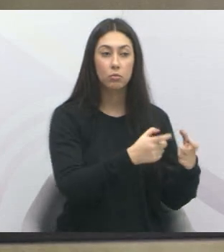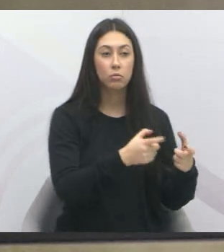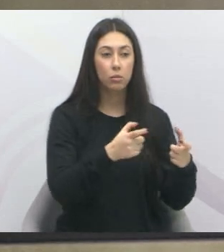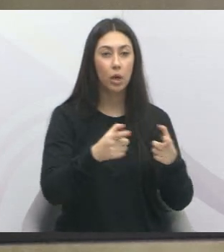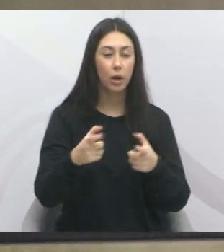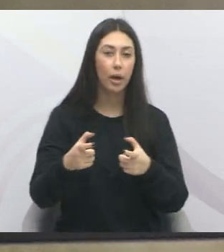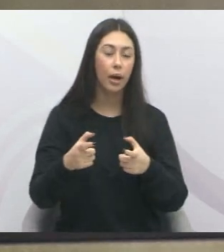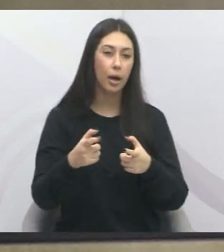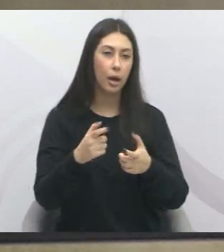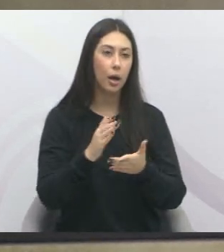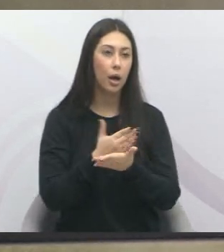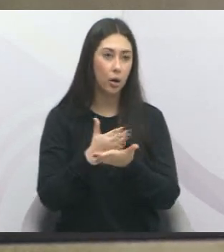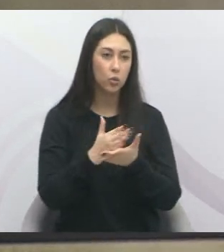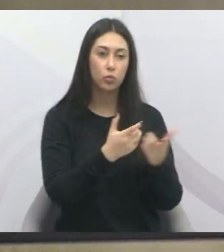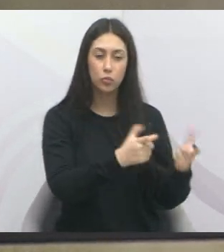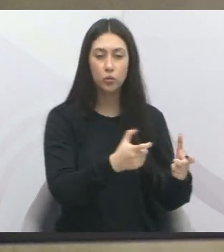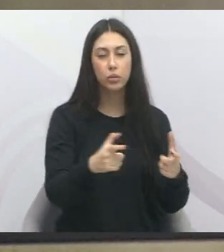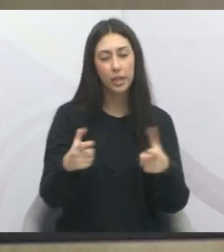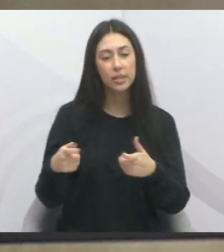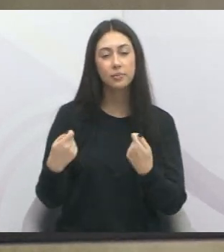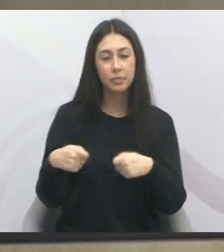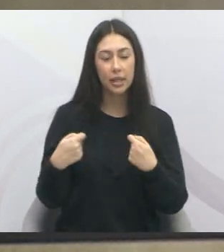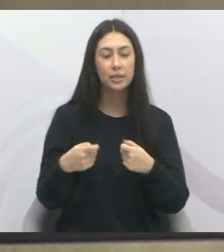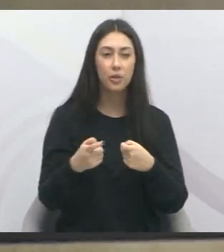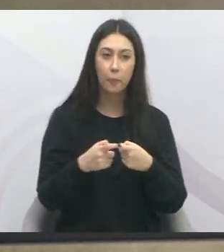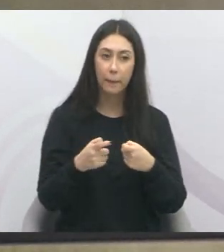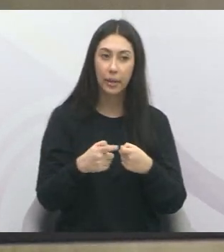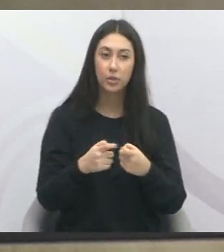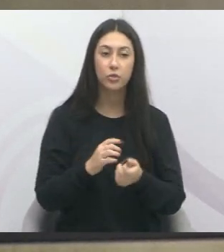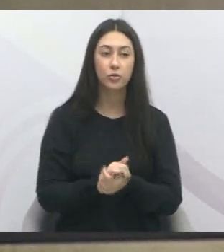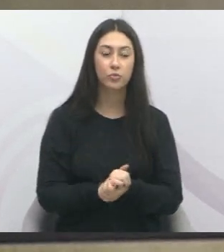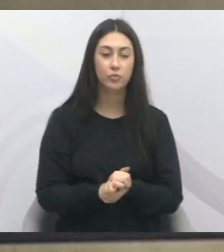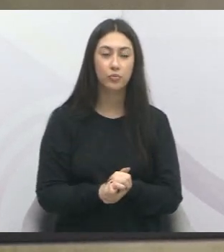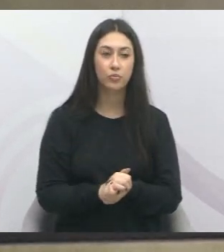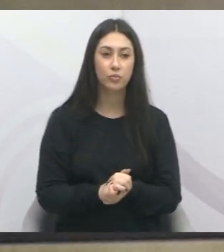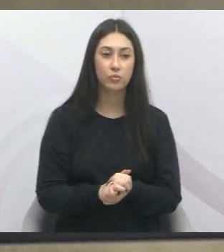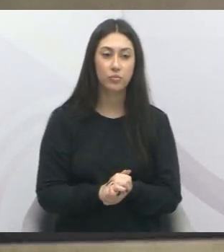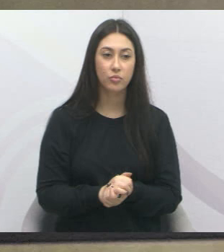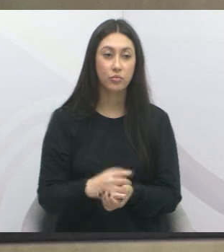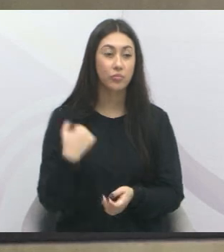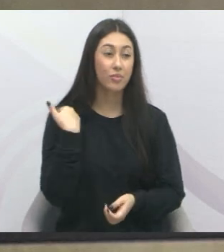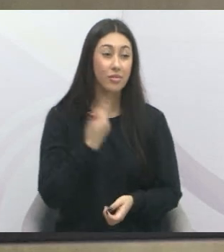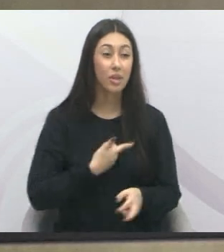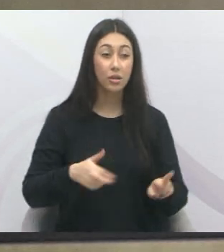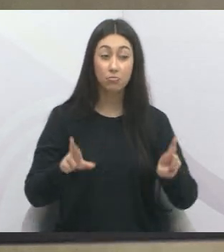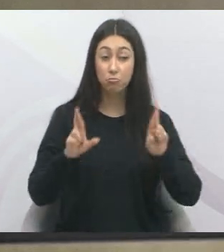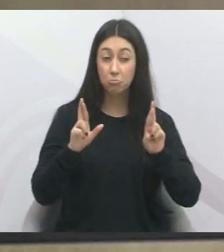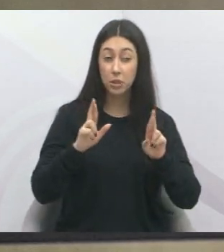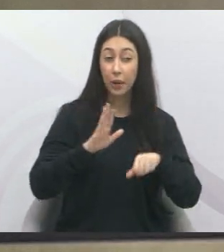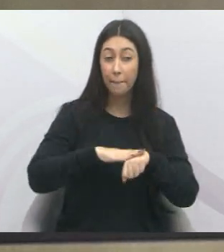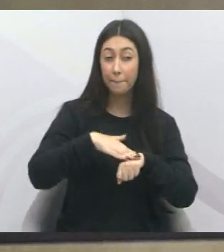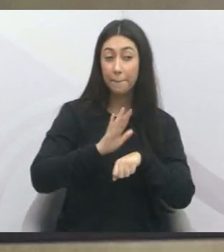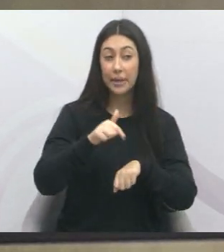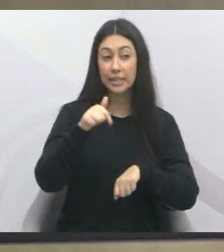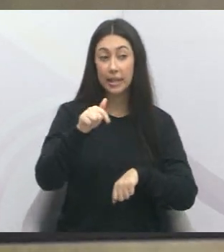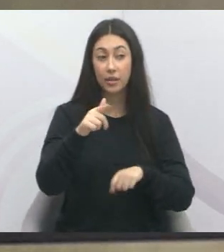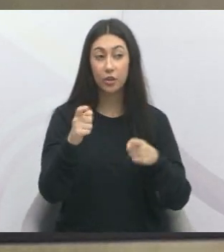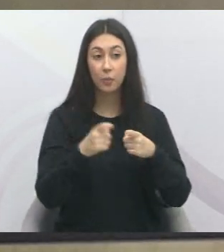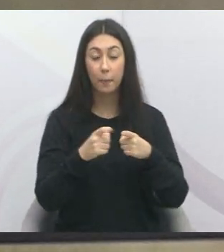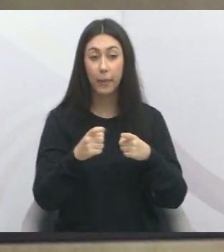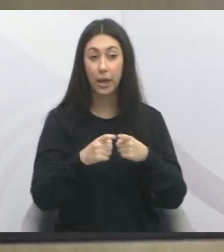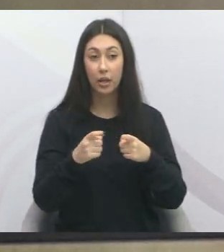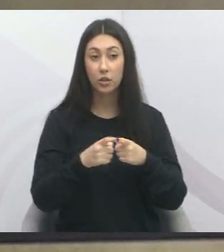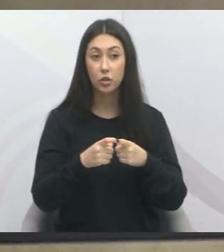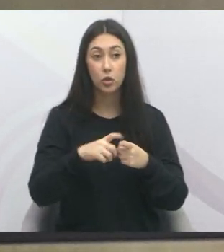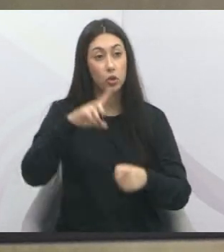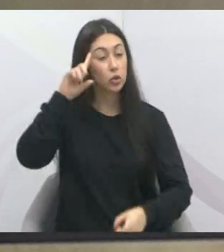no Igarapés, 1 no Pagador. A gente está na perspectiva de inserir 7 médicos do processo seletivo a